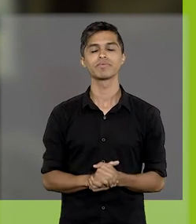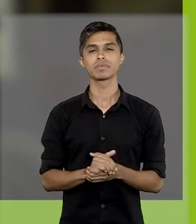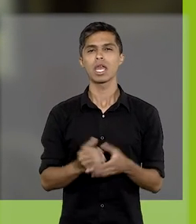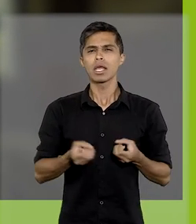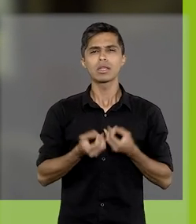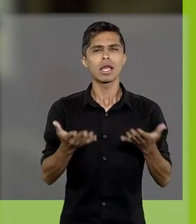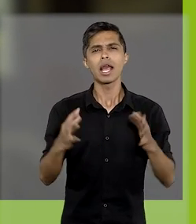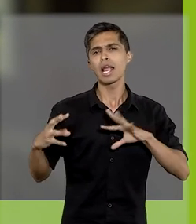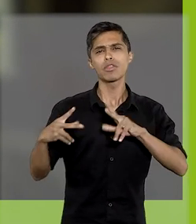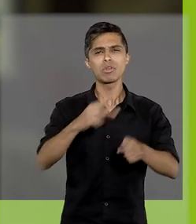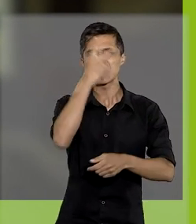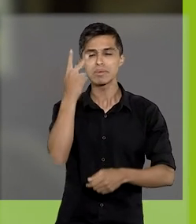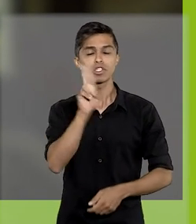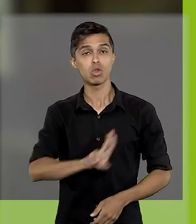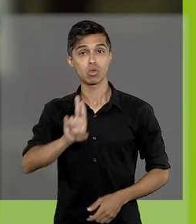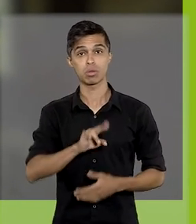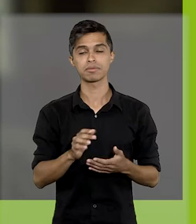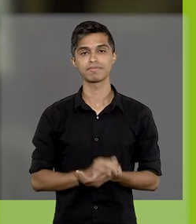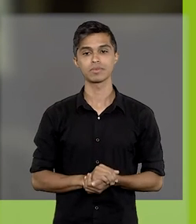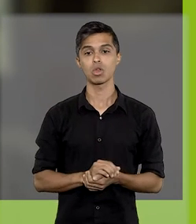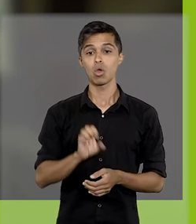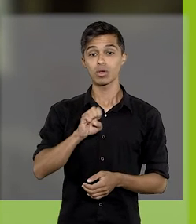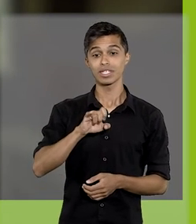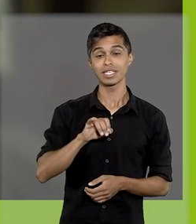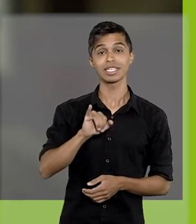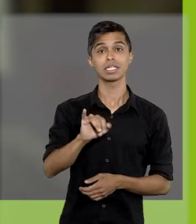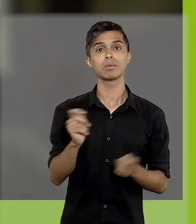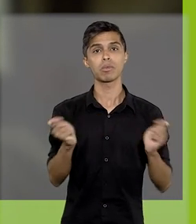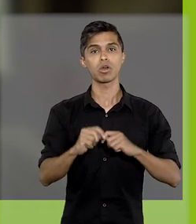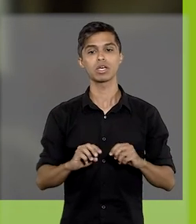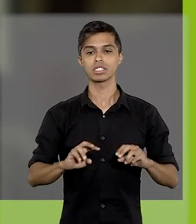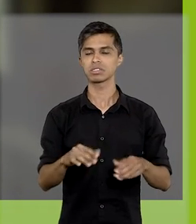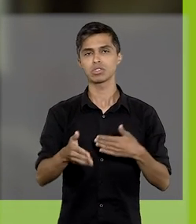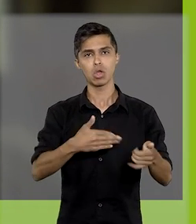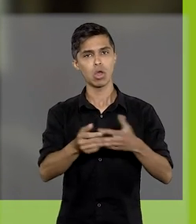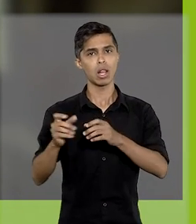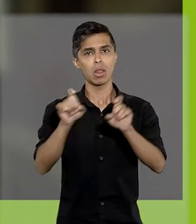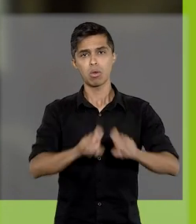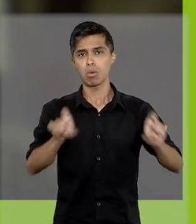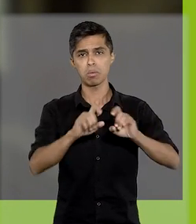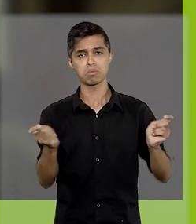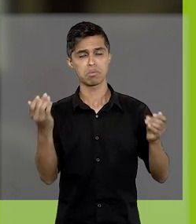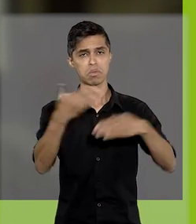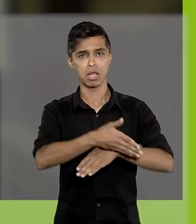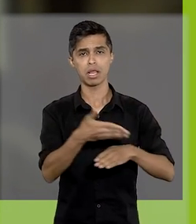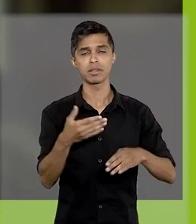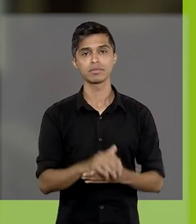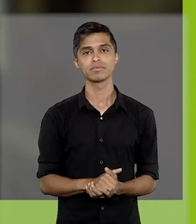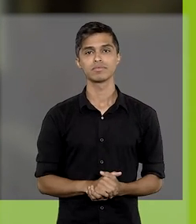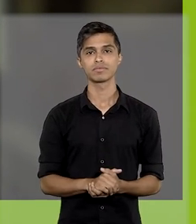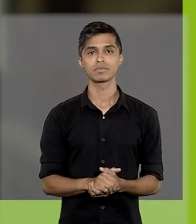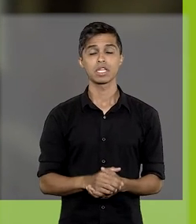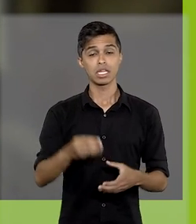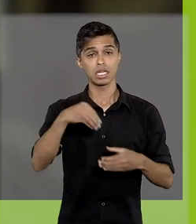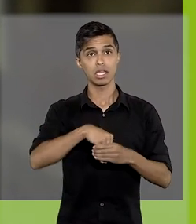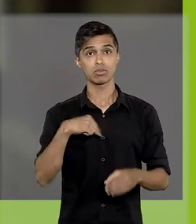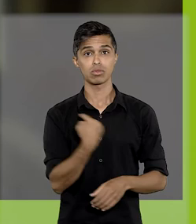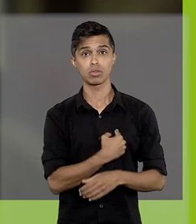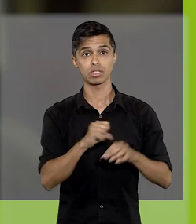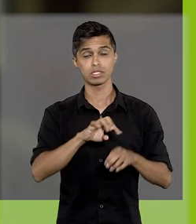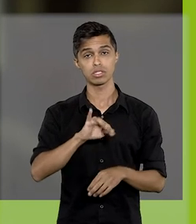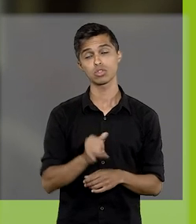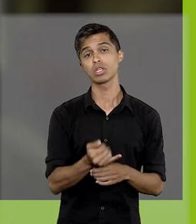a todos os usuários. O SEI pode ser acessado de qualquer navegador na intranet do STJ